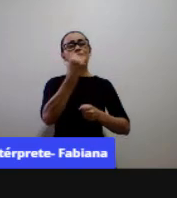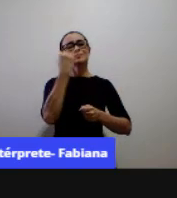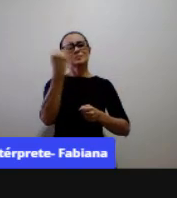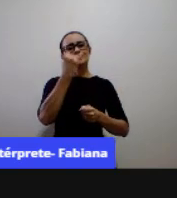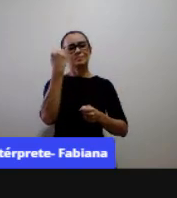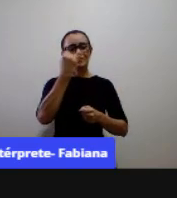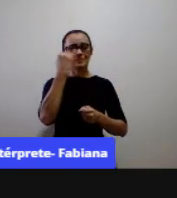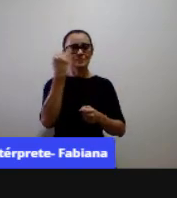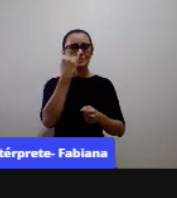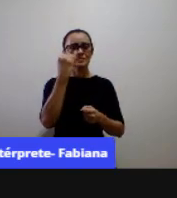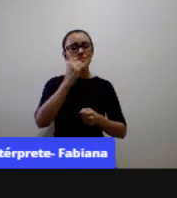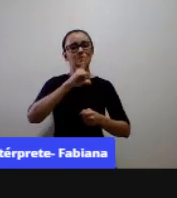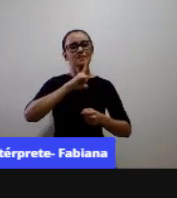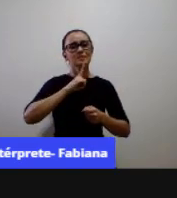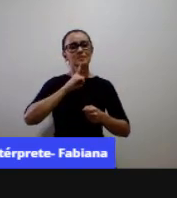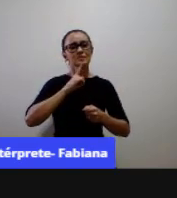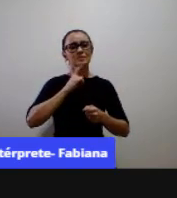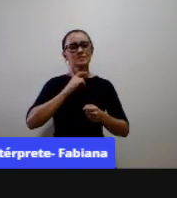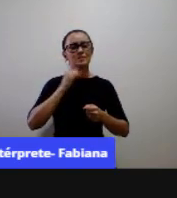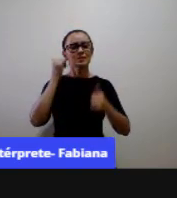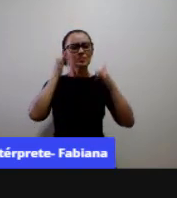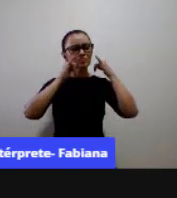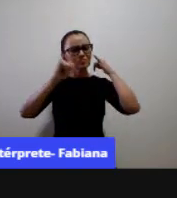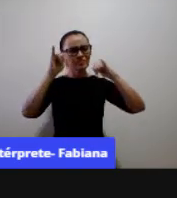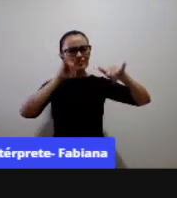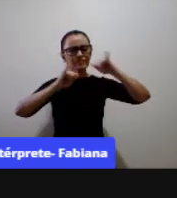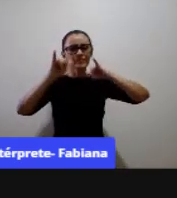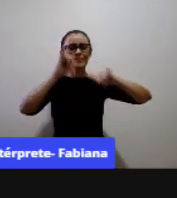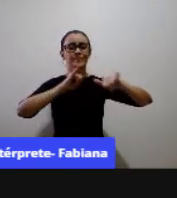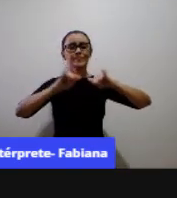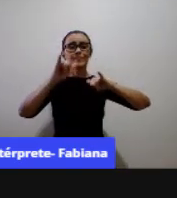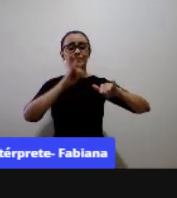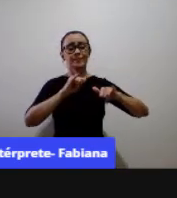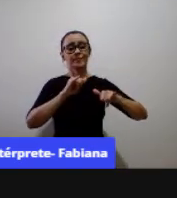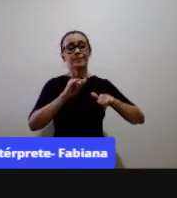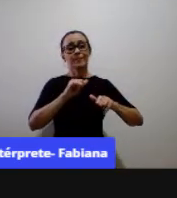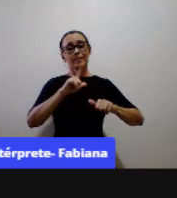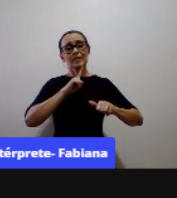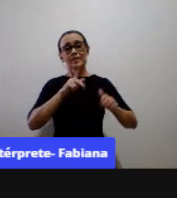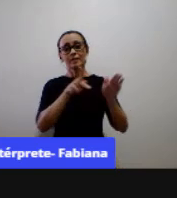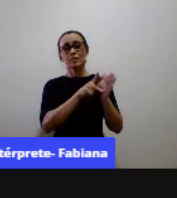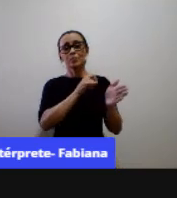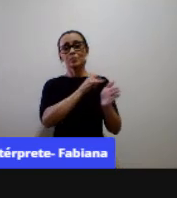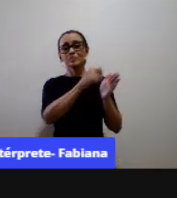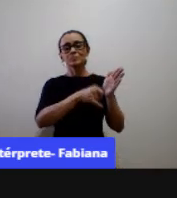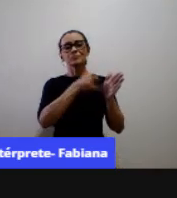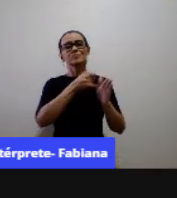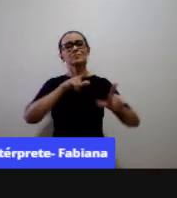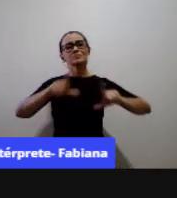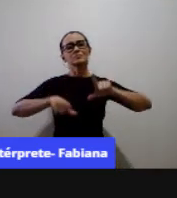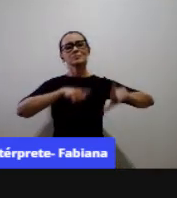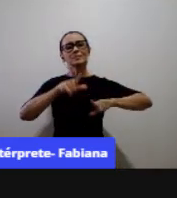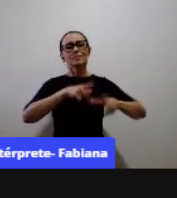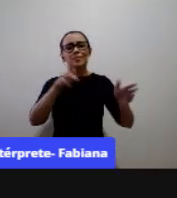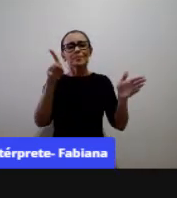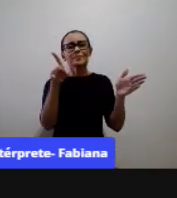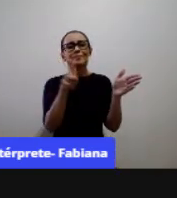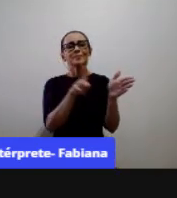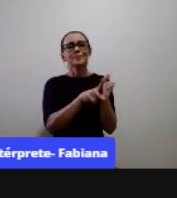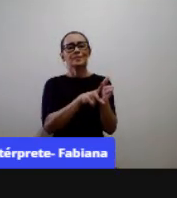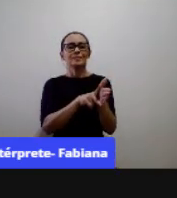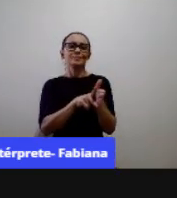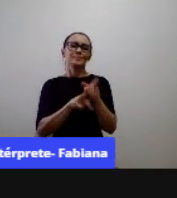agregada informações para se traçar um plano de trabalho para essa criança. Né? Essa